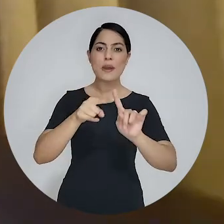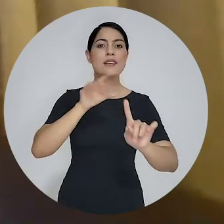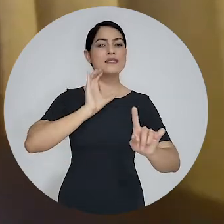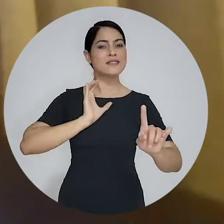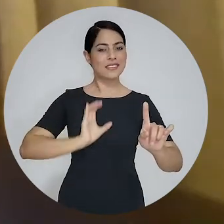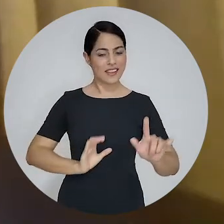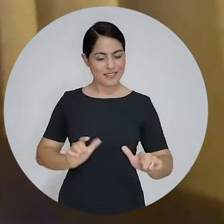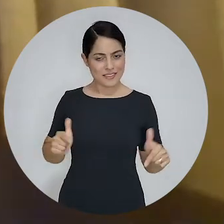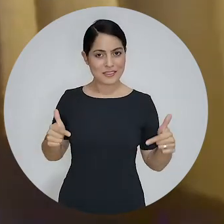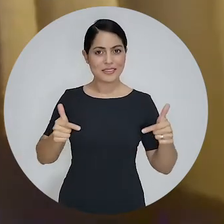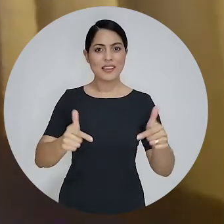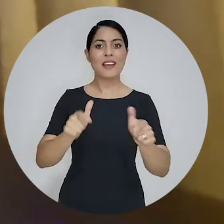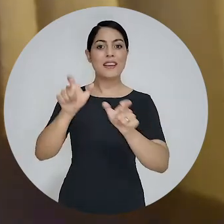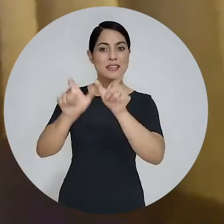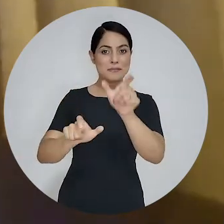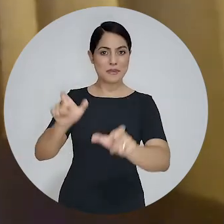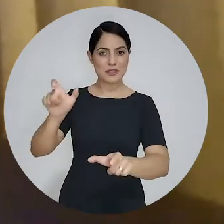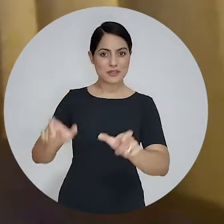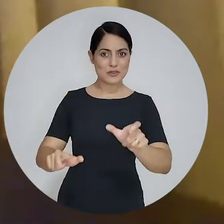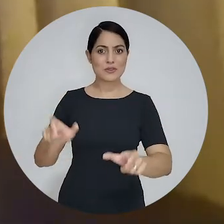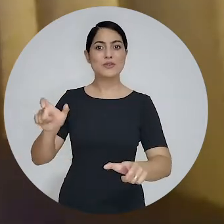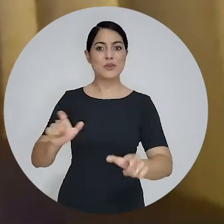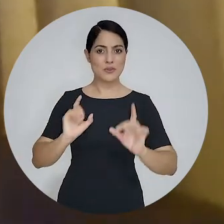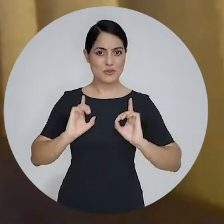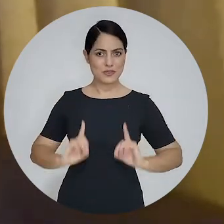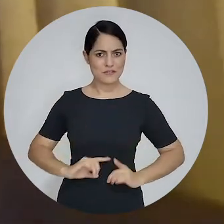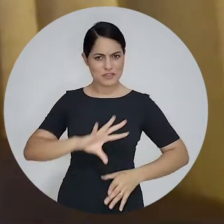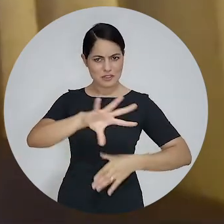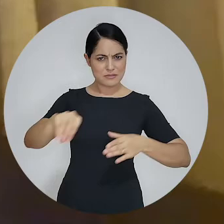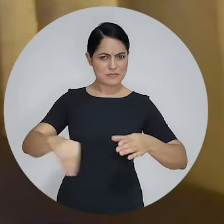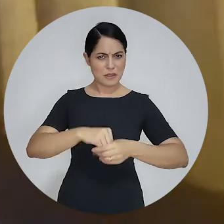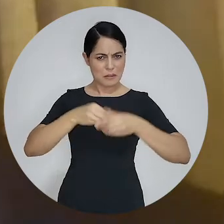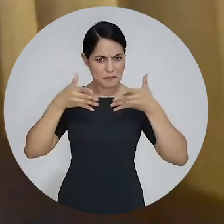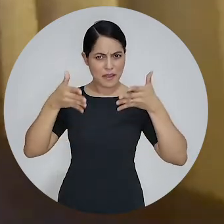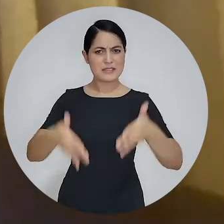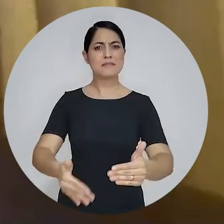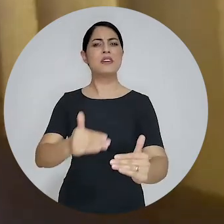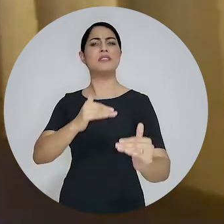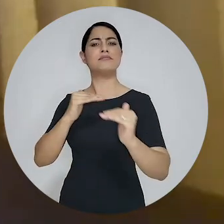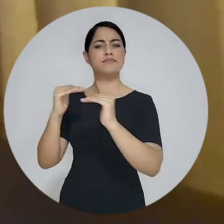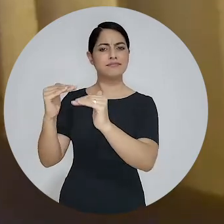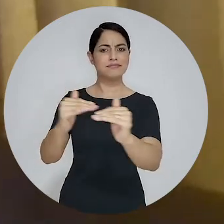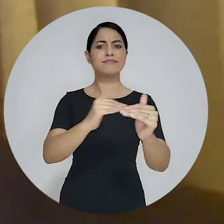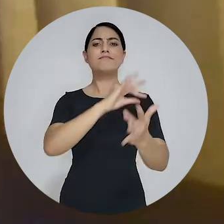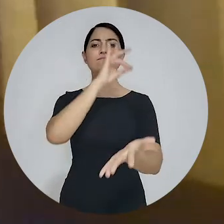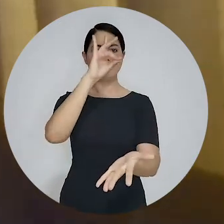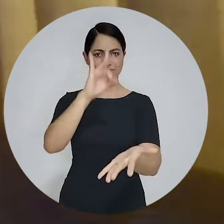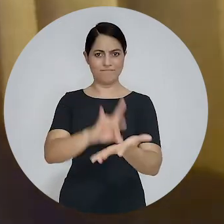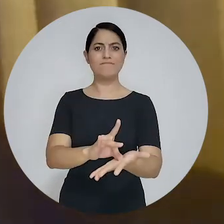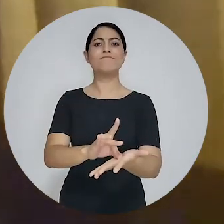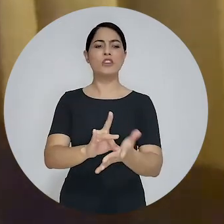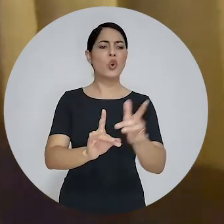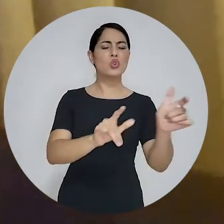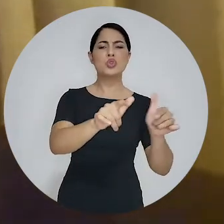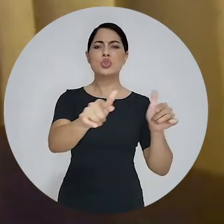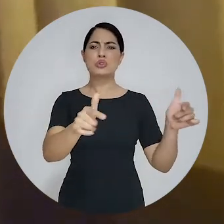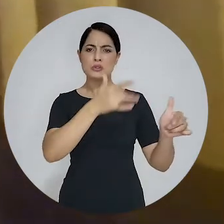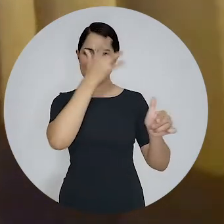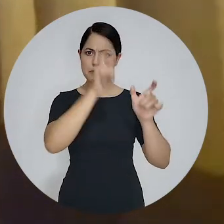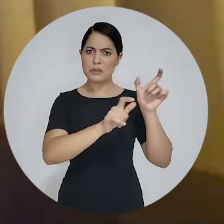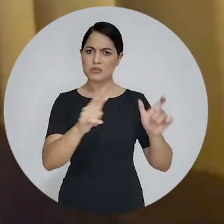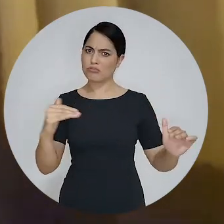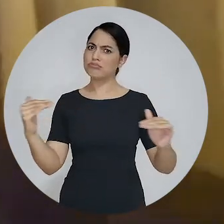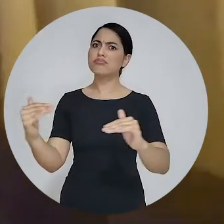à cidadania e à participação das pessoas com deficiência em plenitude de igualdade e condições com as